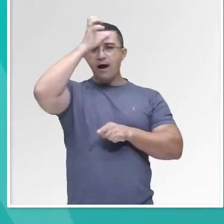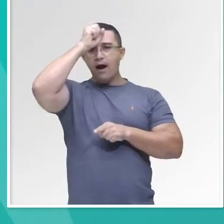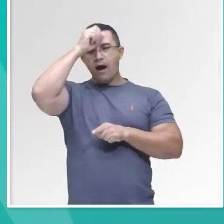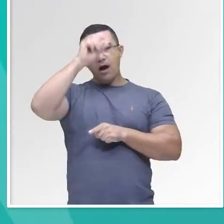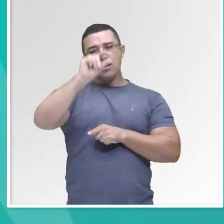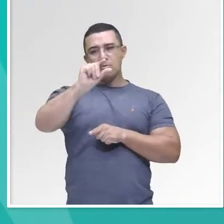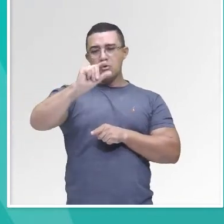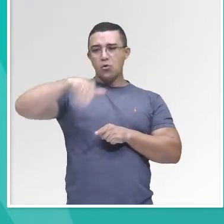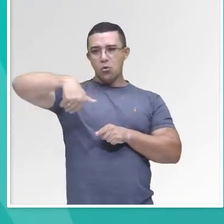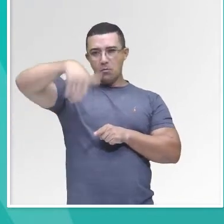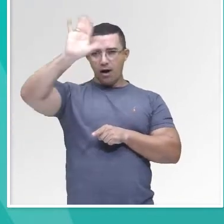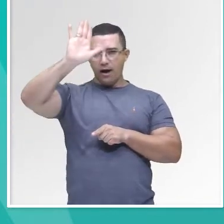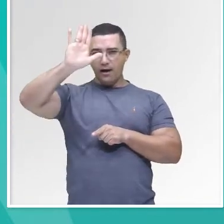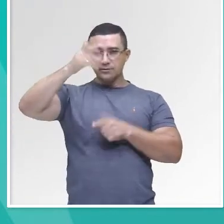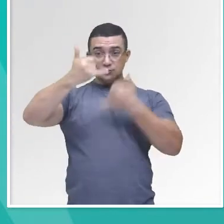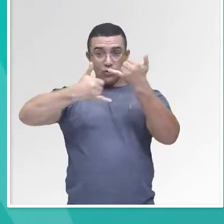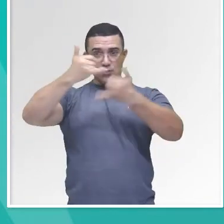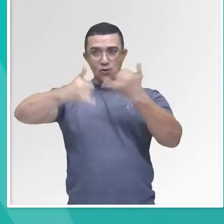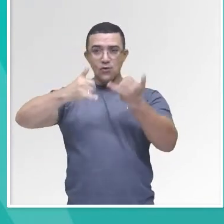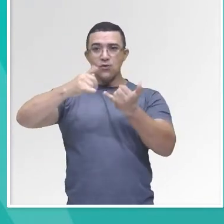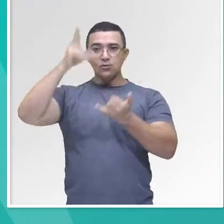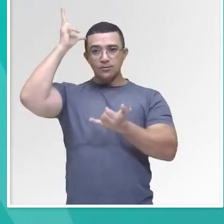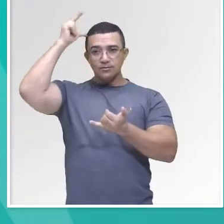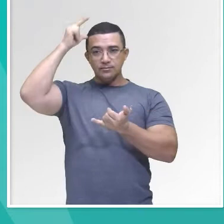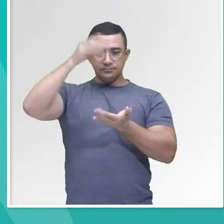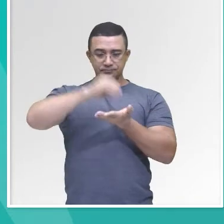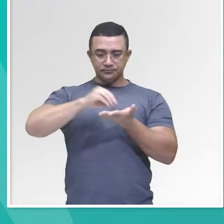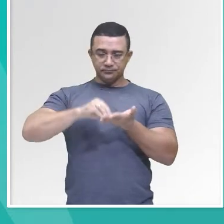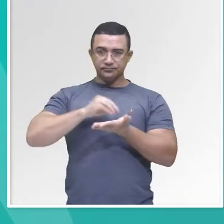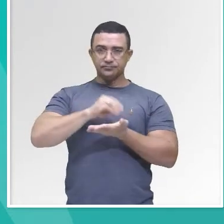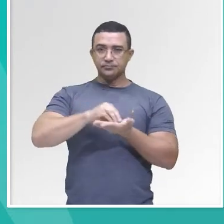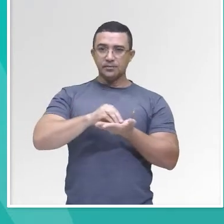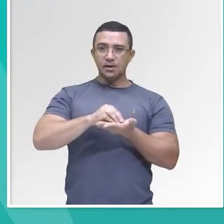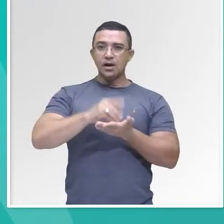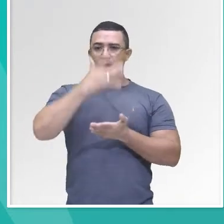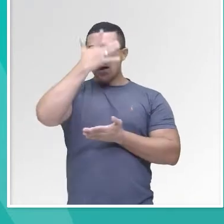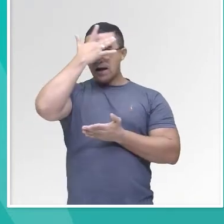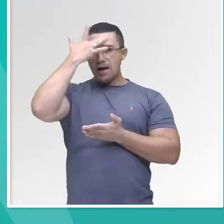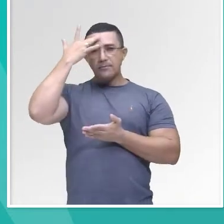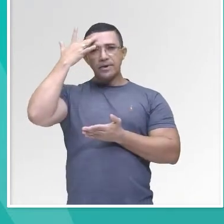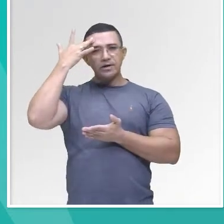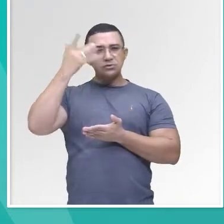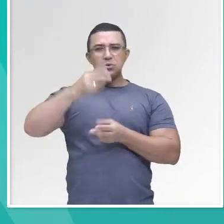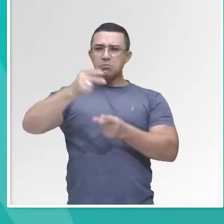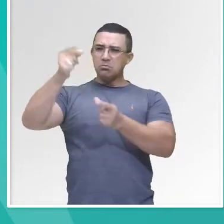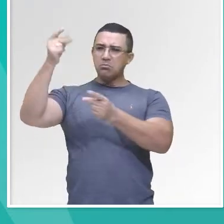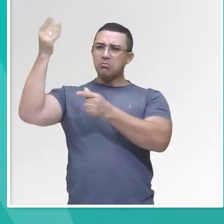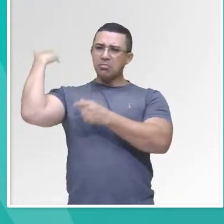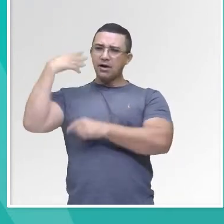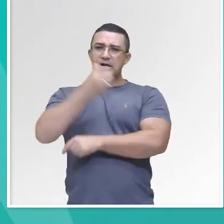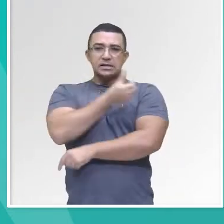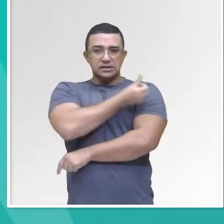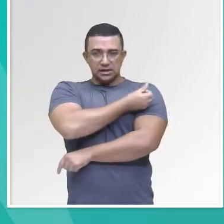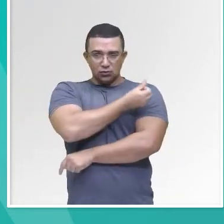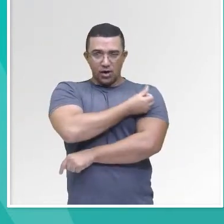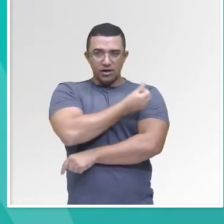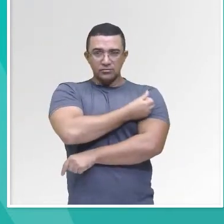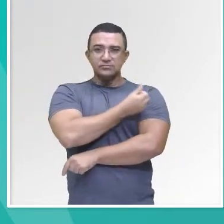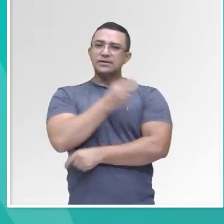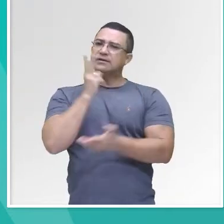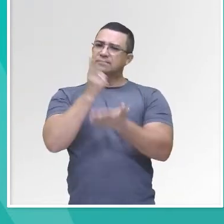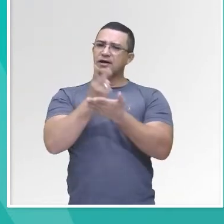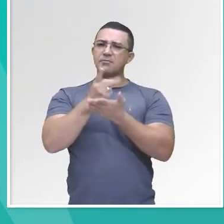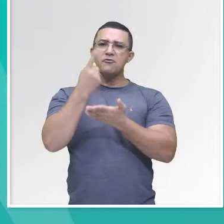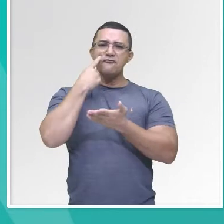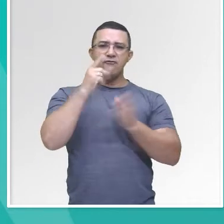a respeito do xadrez. Então, para quem acompanha as aulas desde o 6º ano, vocês sabem, né, que na nossa